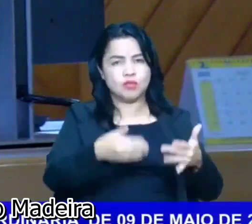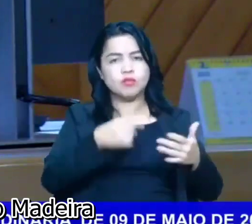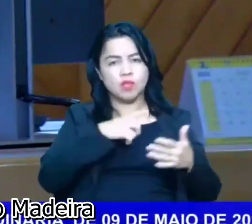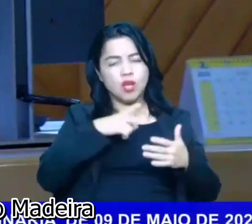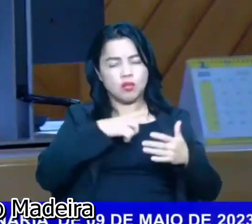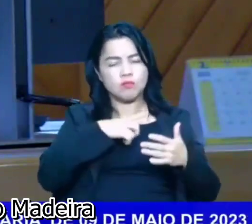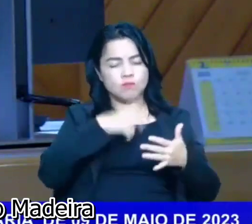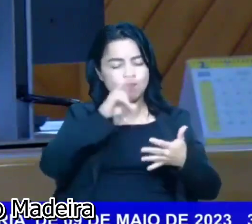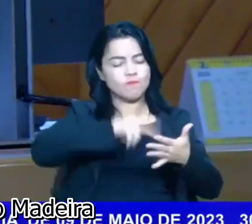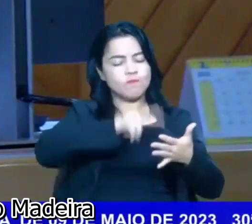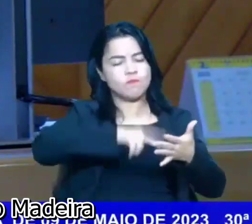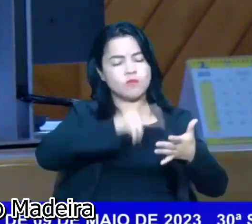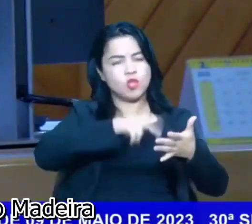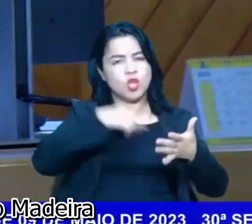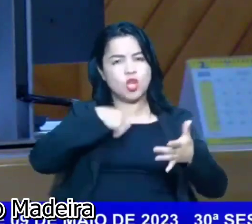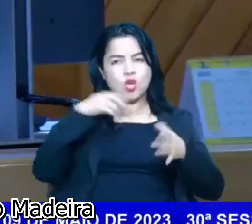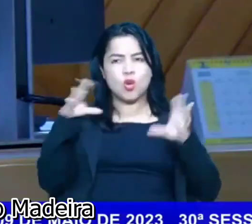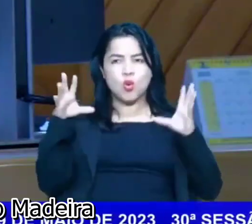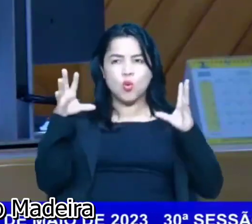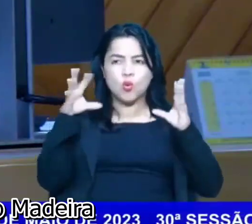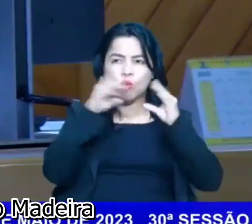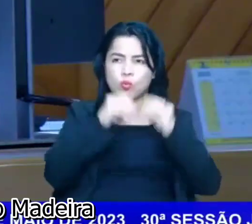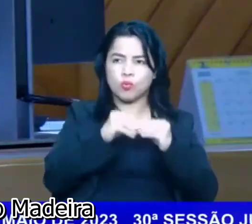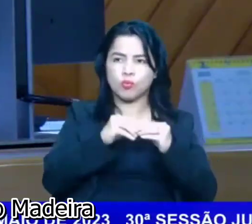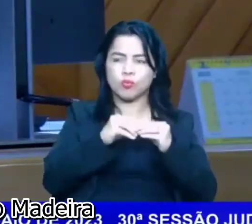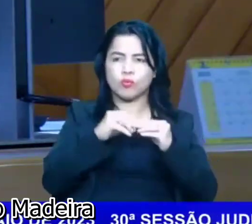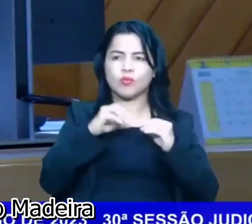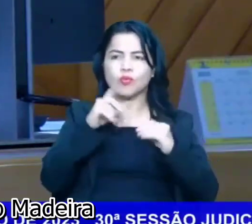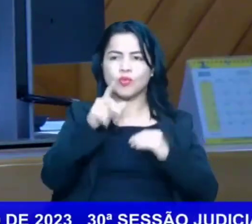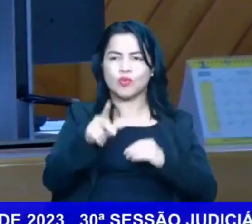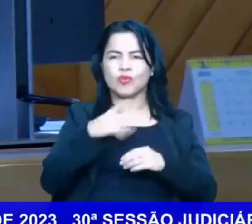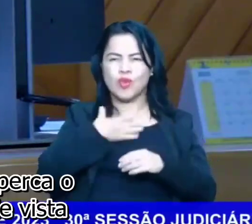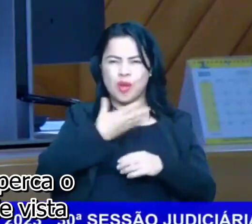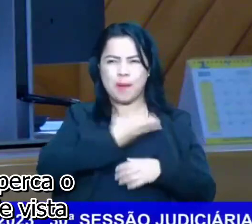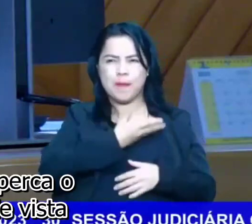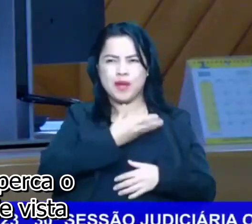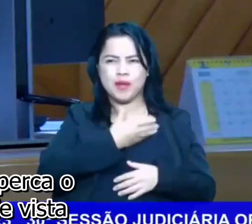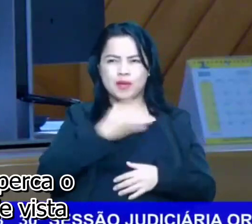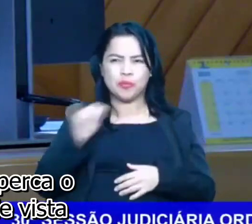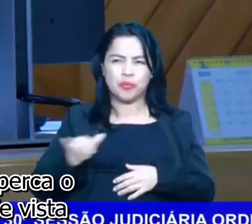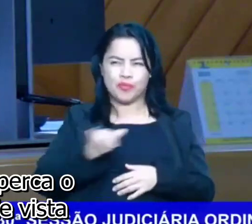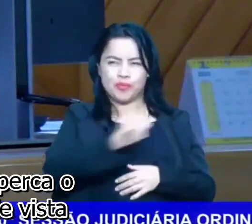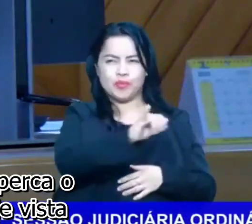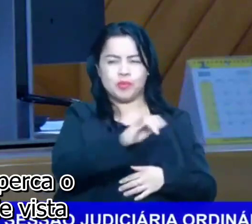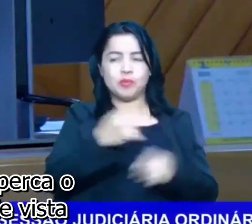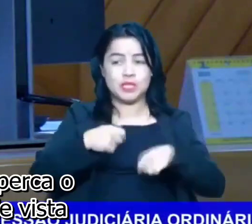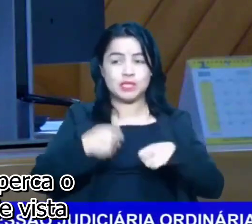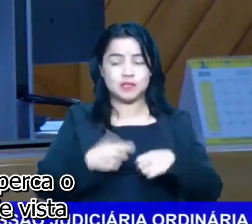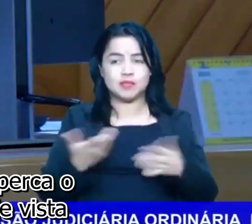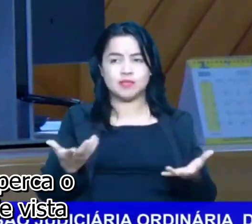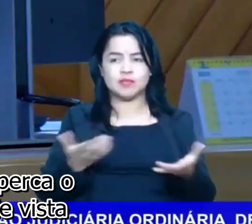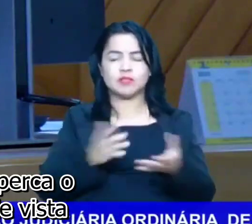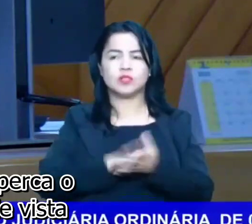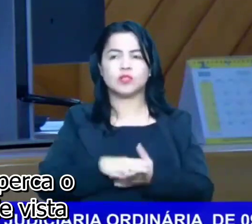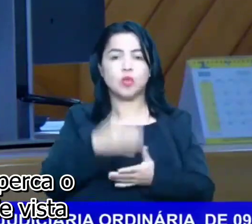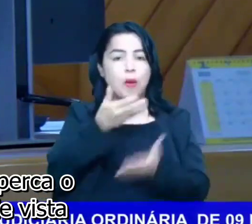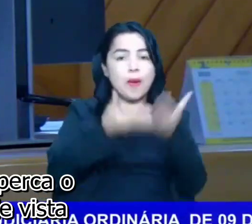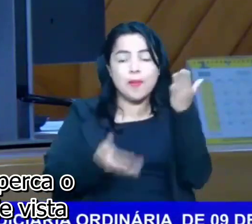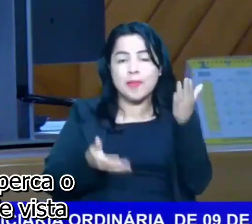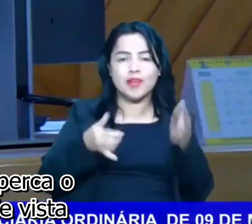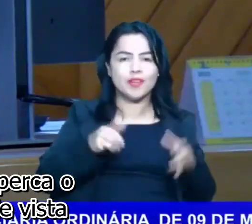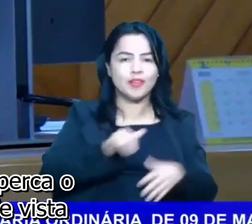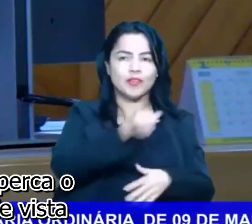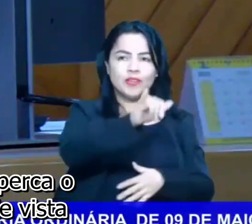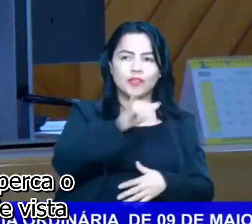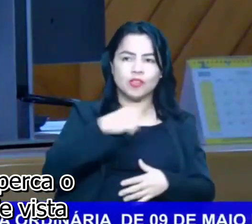E sapato com eu, costura resumidamente, como o nosso colega vermelha, Paulo gravata Madeira escura. está embarcando agora, e Desembargador para Carmo que ele Antônio é um não homem de perca o pele